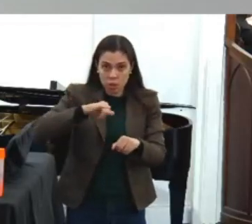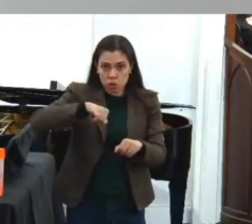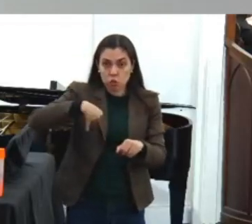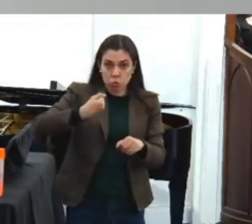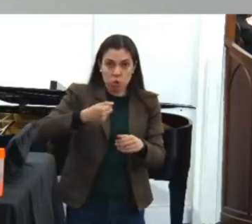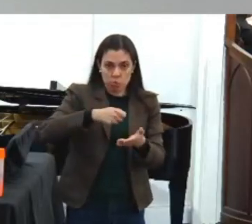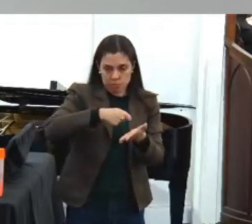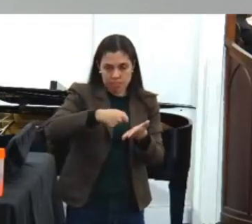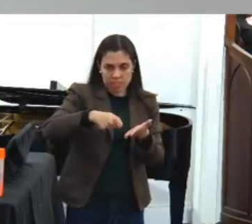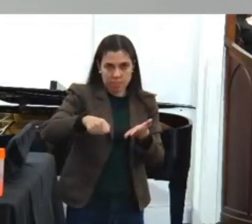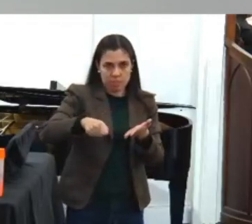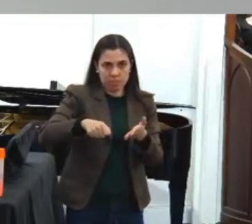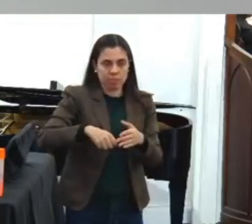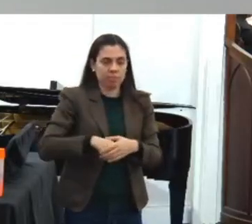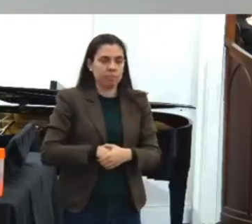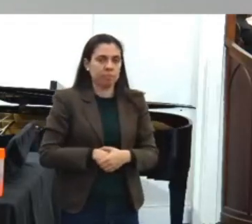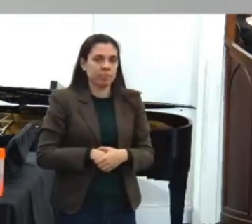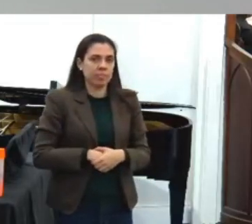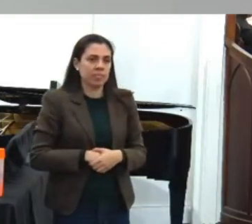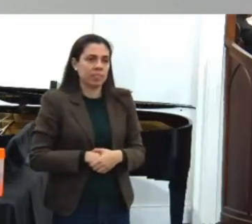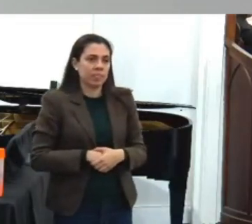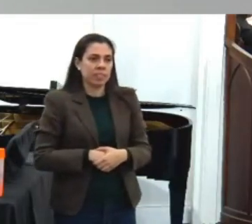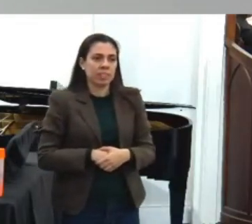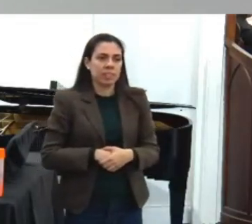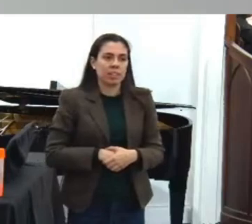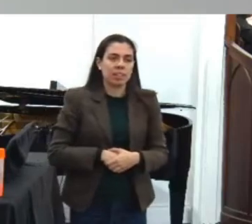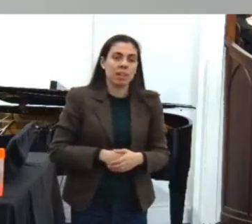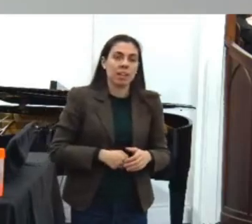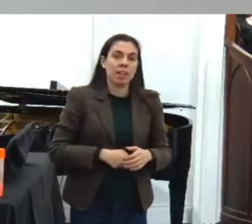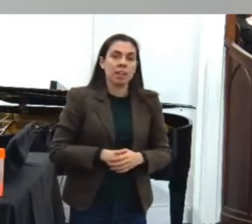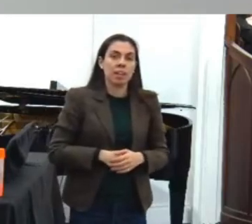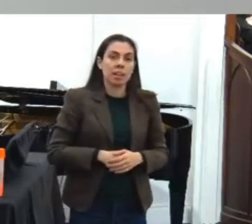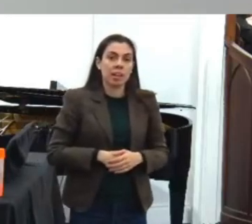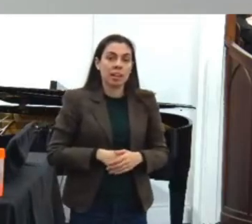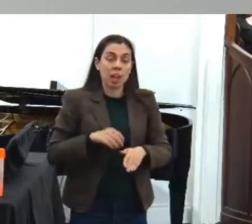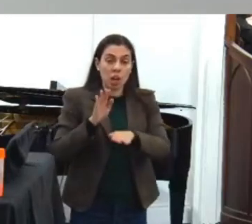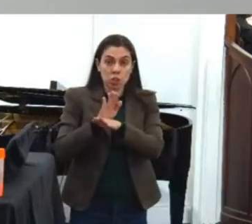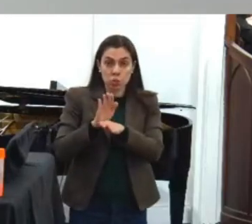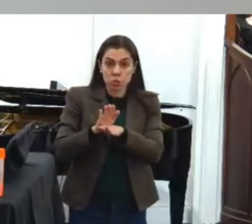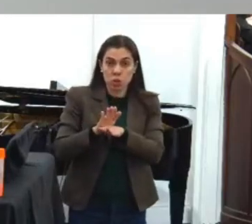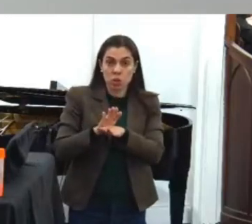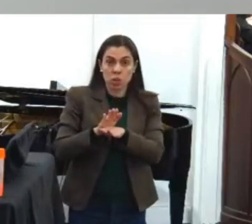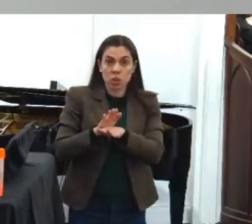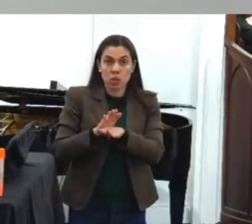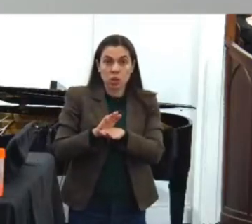está trazendo confronto, exortação e também promessas.